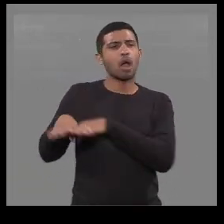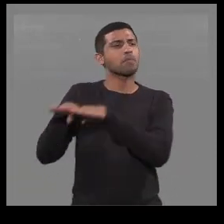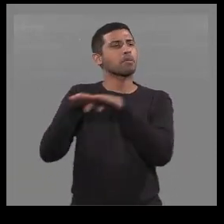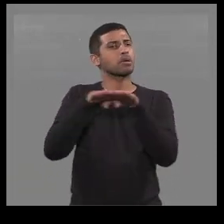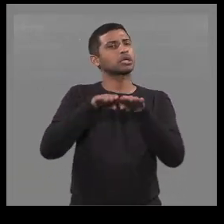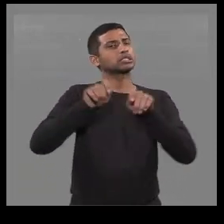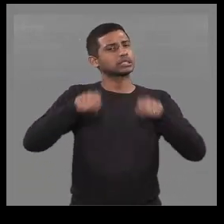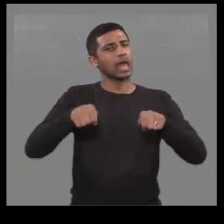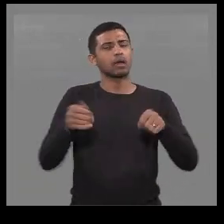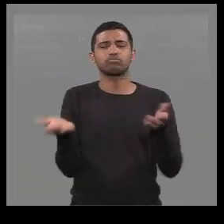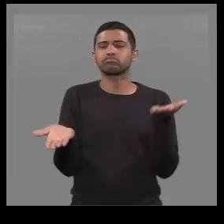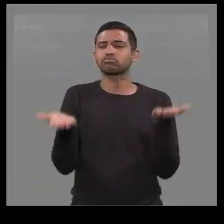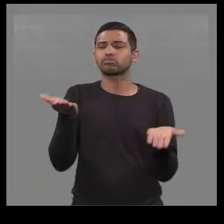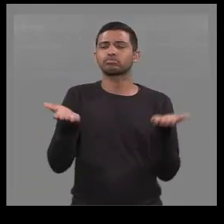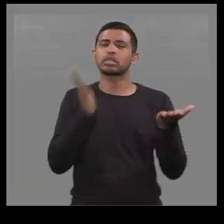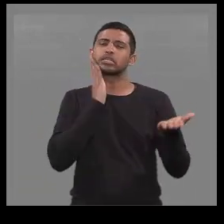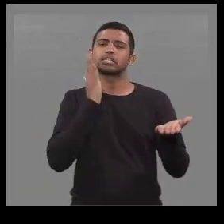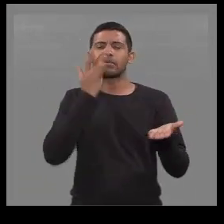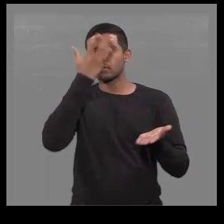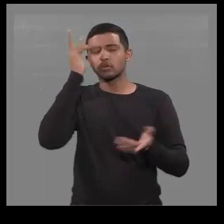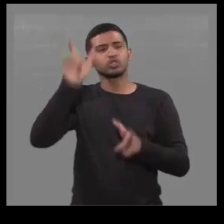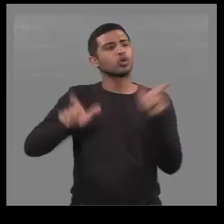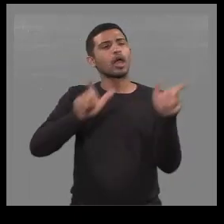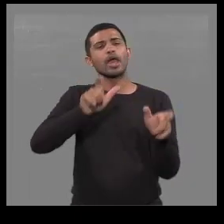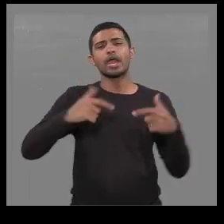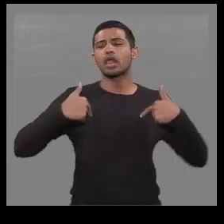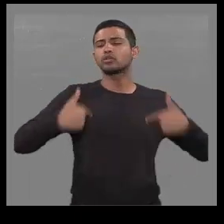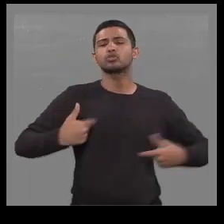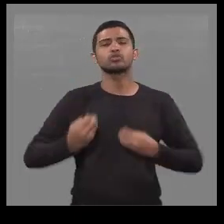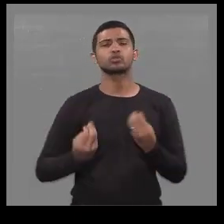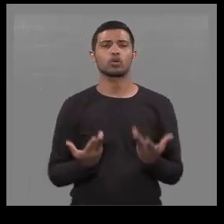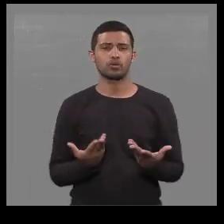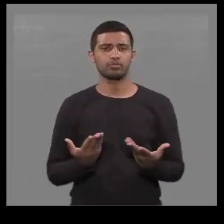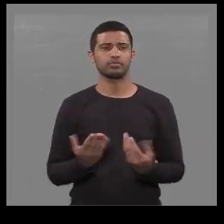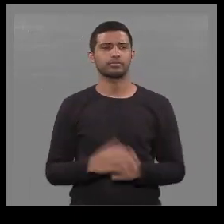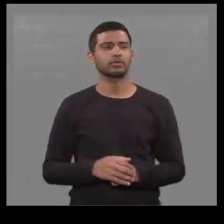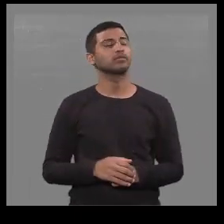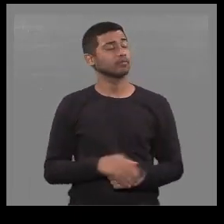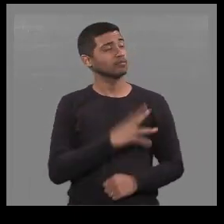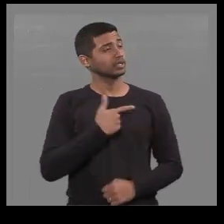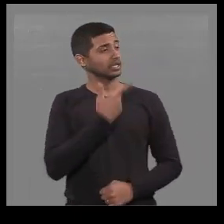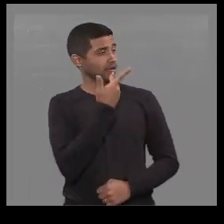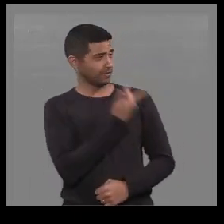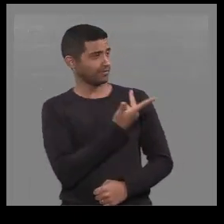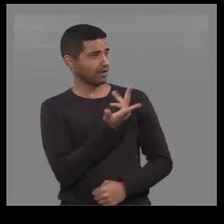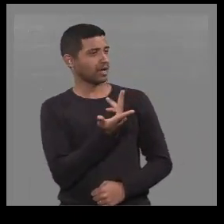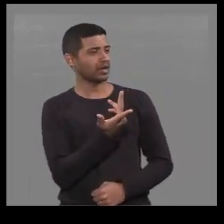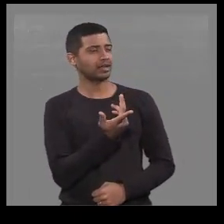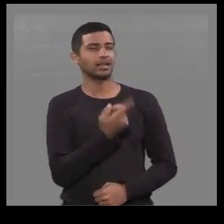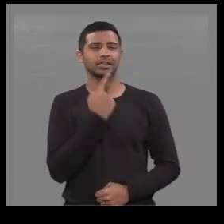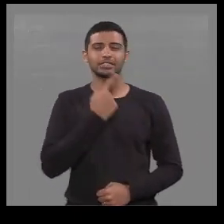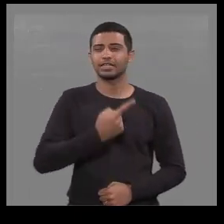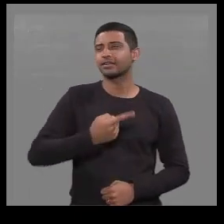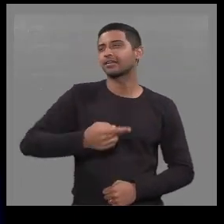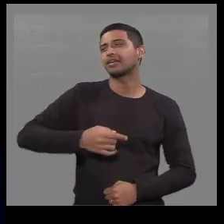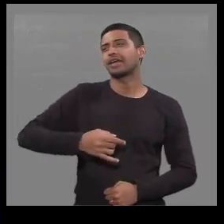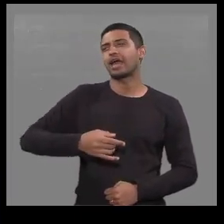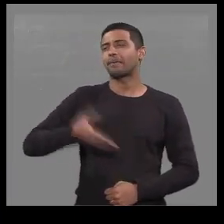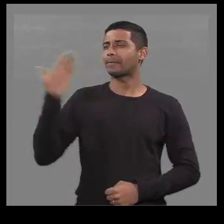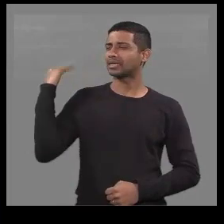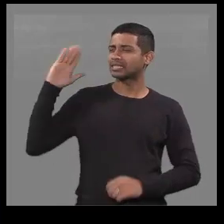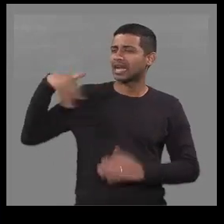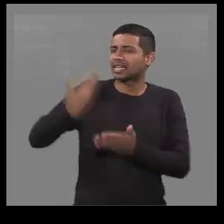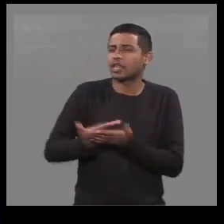fala de equidade, a gente equilibra de onde as pessoas estão partindo. E quando eu ouço você falando, Nina, desde